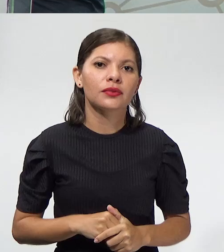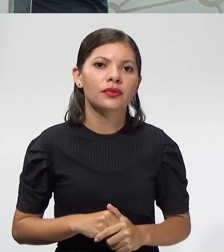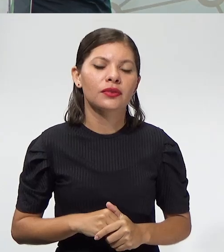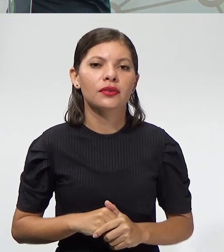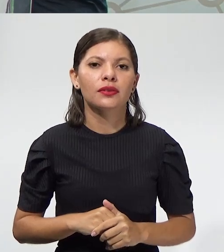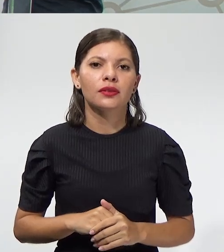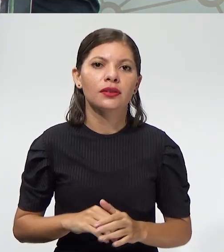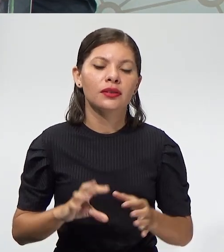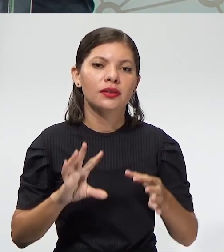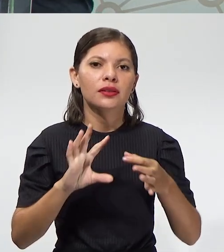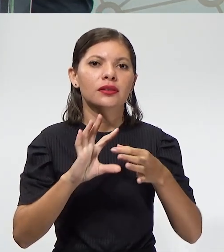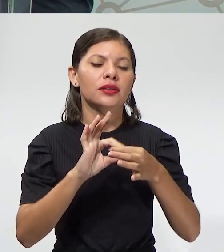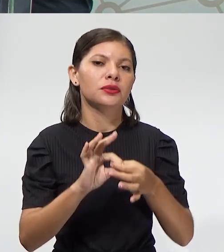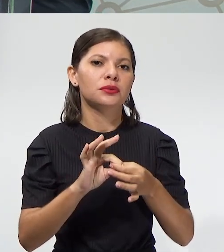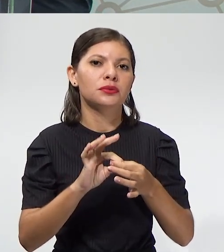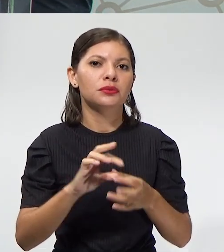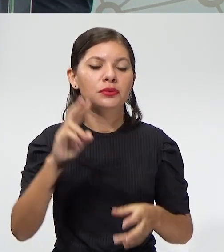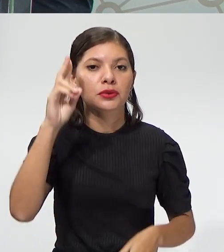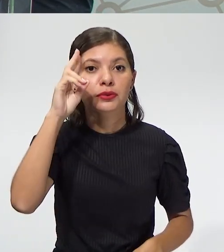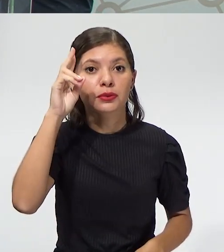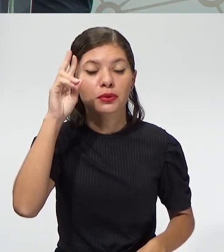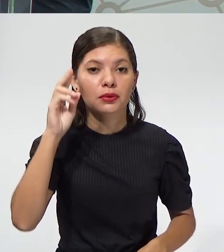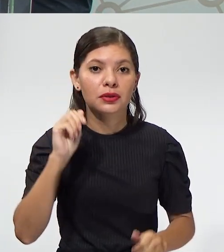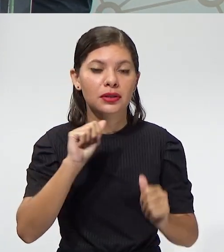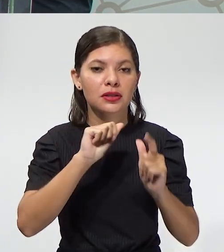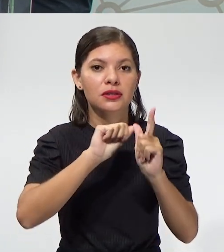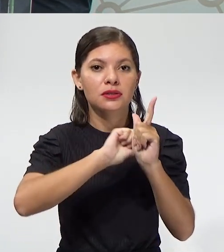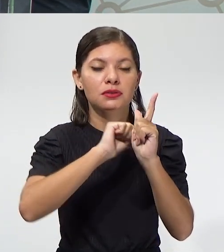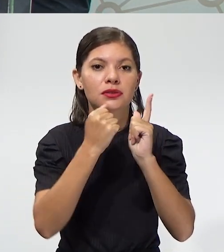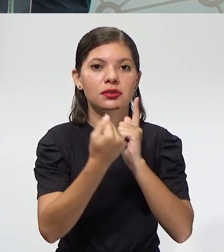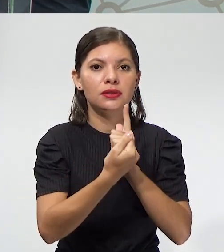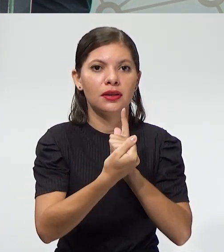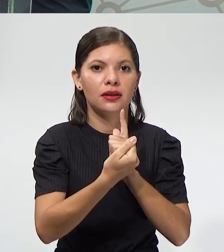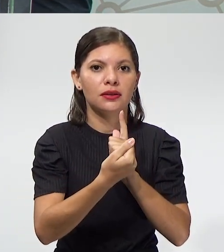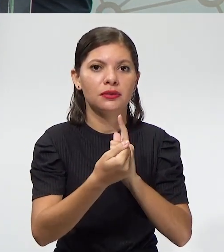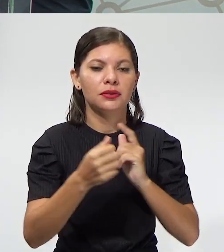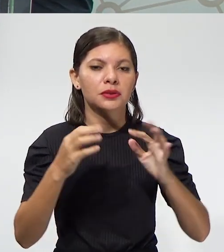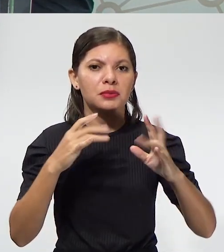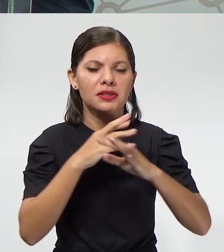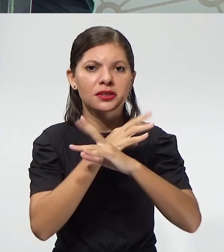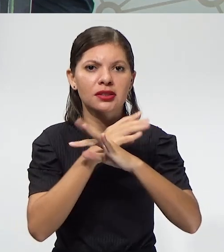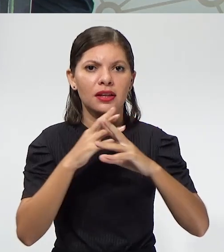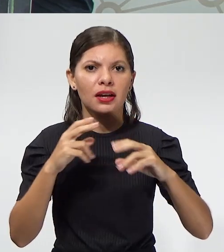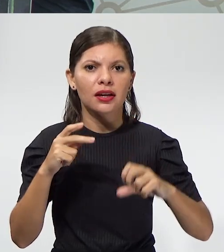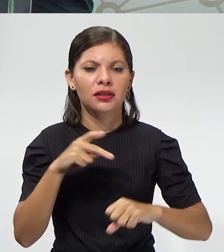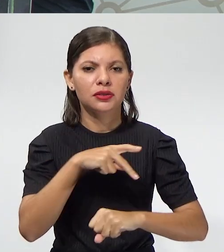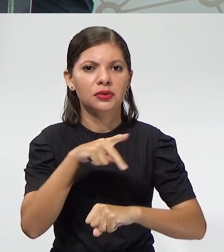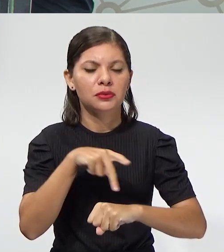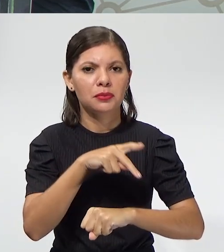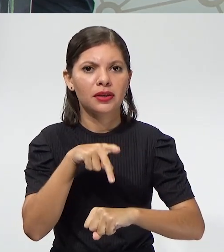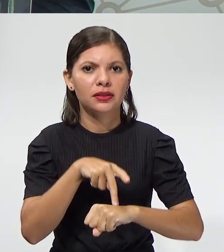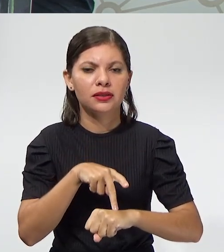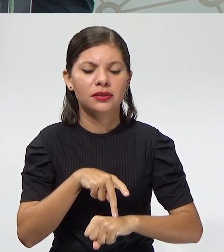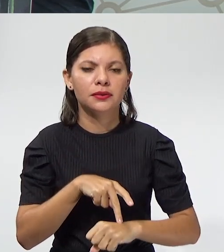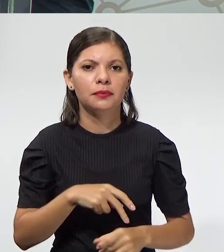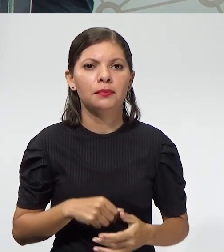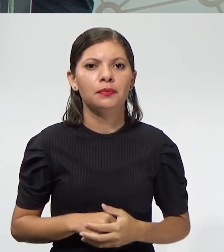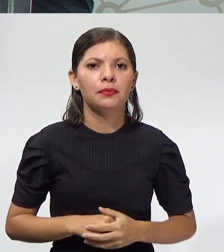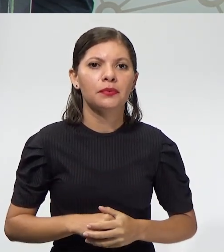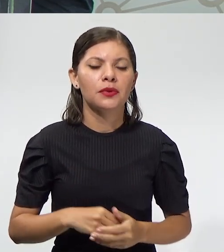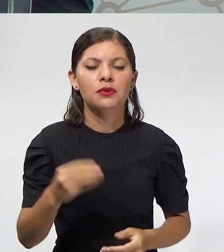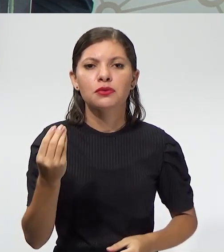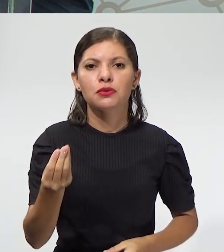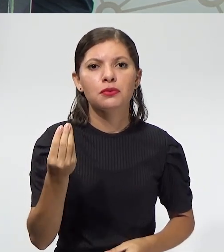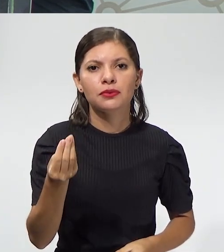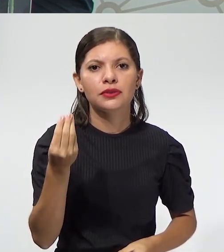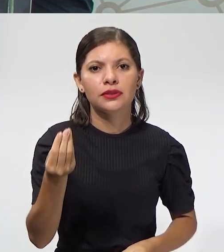Envolve história social de uma cidade, envolve a história social de um país. Então, como eu posso fazer para não mutilar?